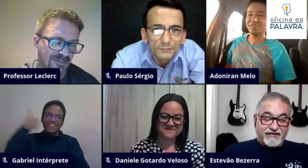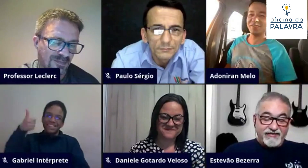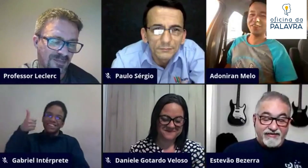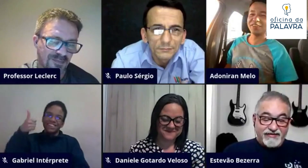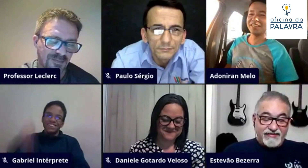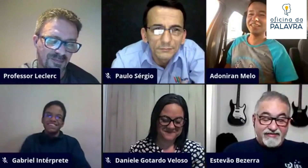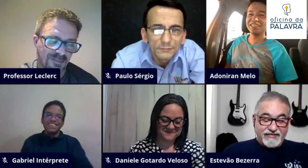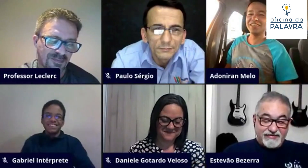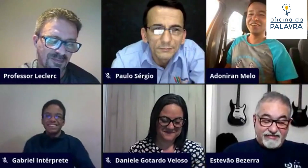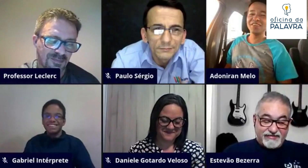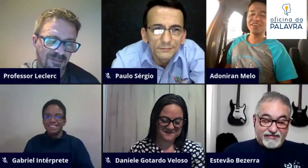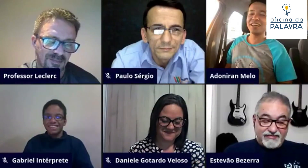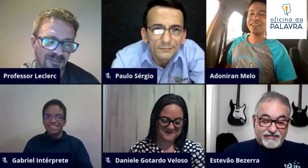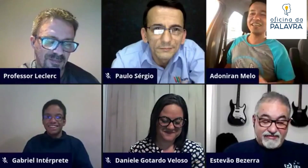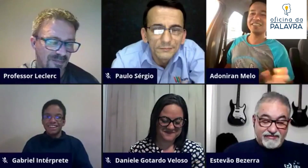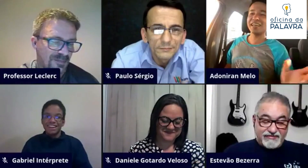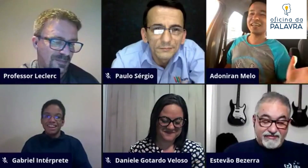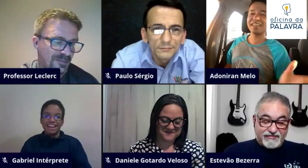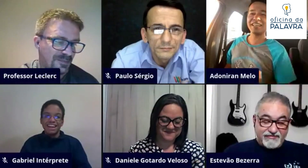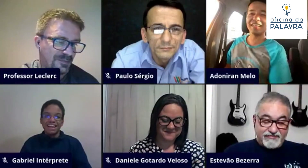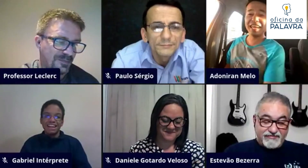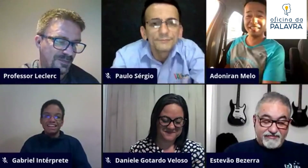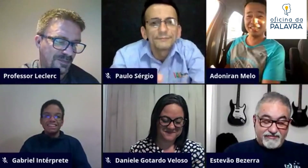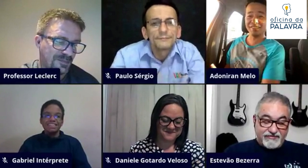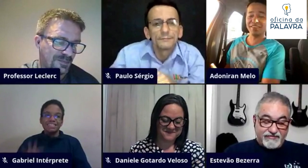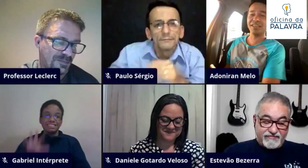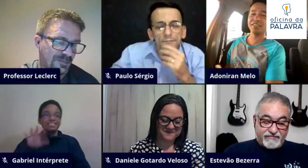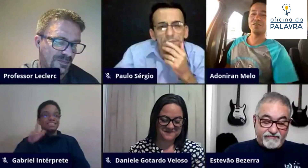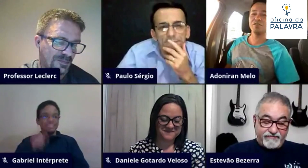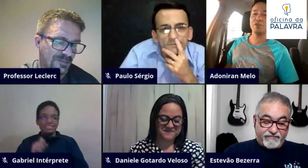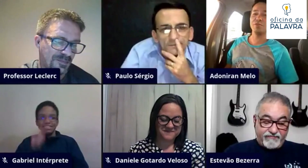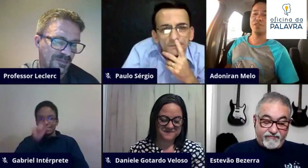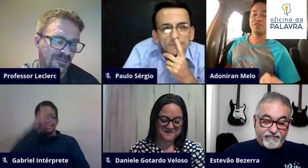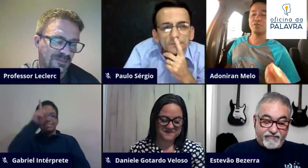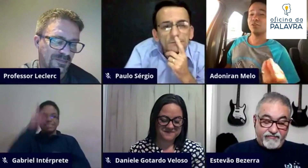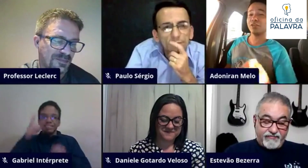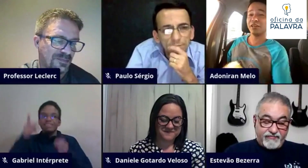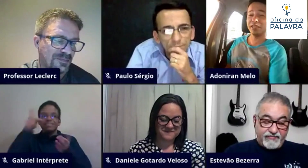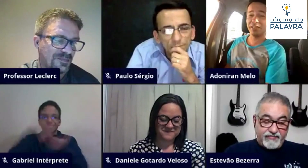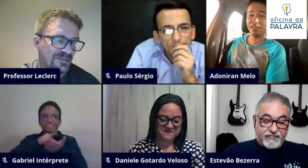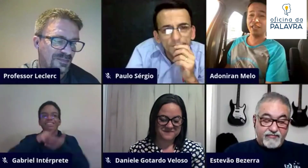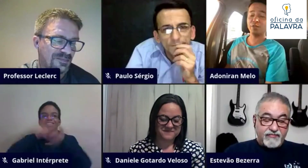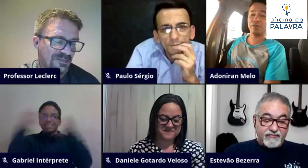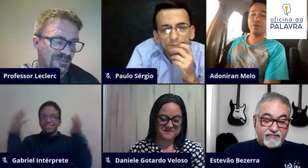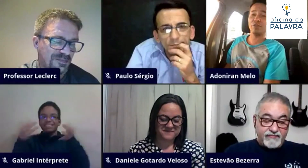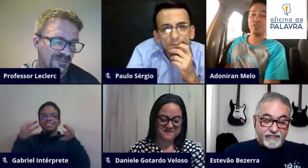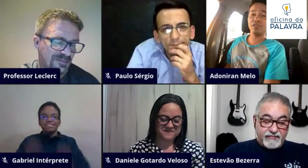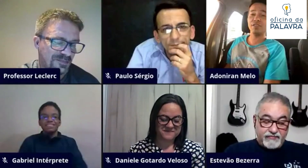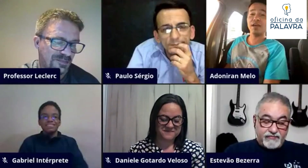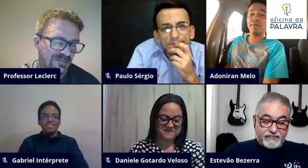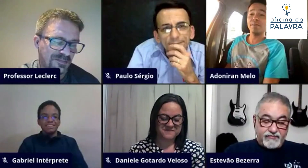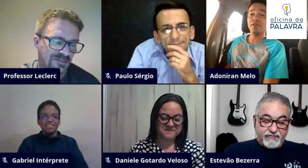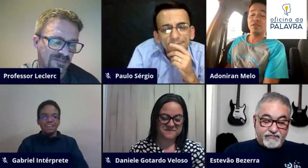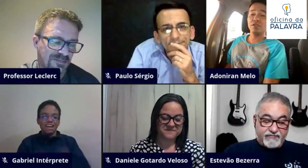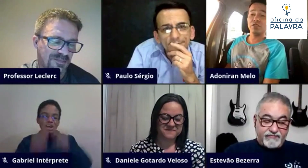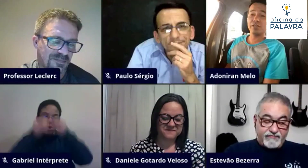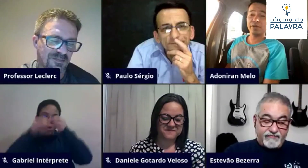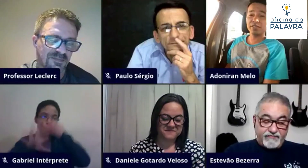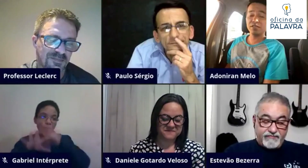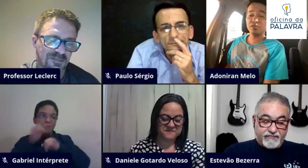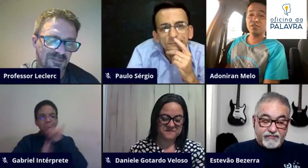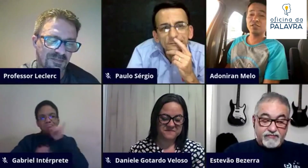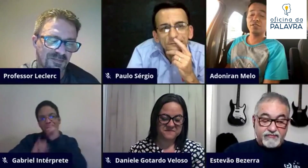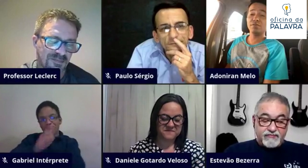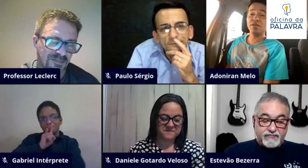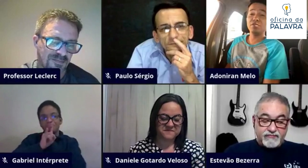E esse foi a grande sacada deles, na verdade, não foi minha. Vamos colocar na internet para ver o que dá. E nós